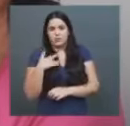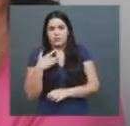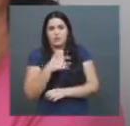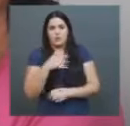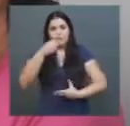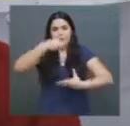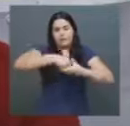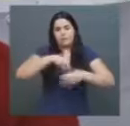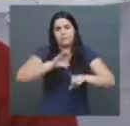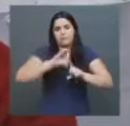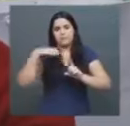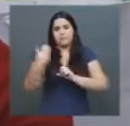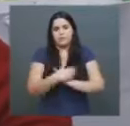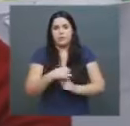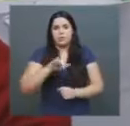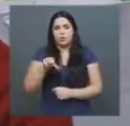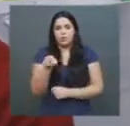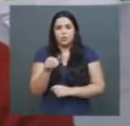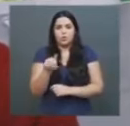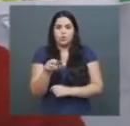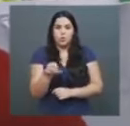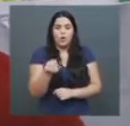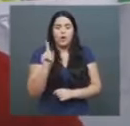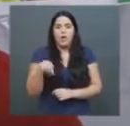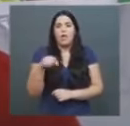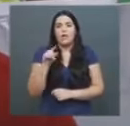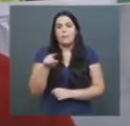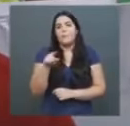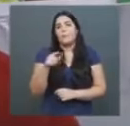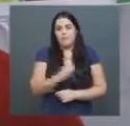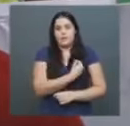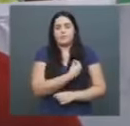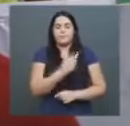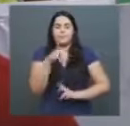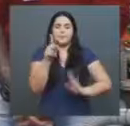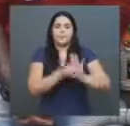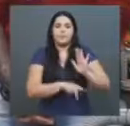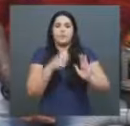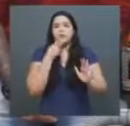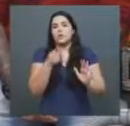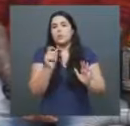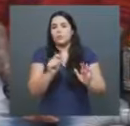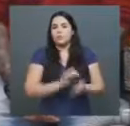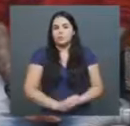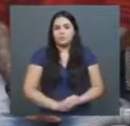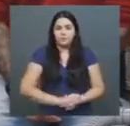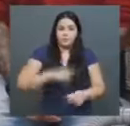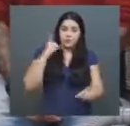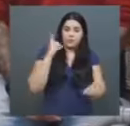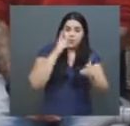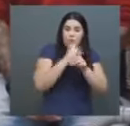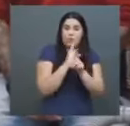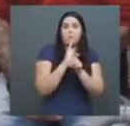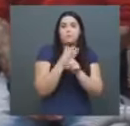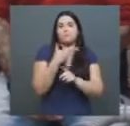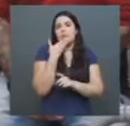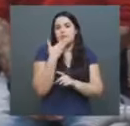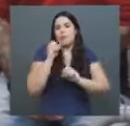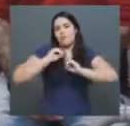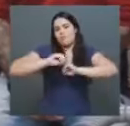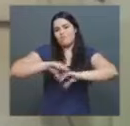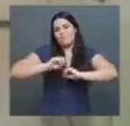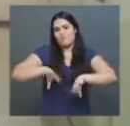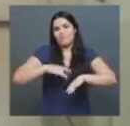das comunidades. João Paulo é um dos residentes do projeto. E destaca que esses encontros fortalecem a educação para